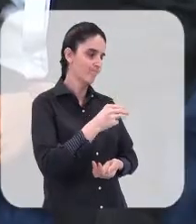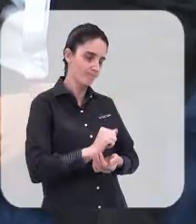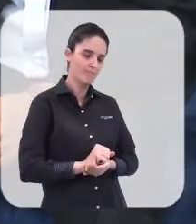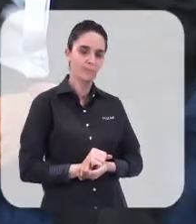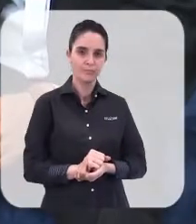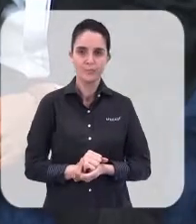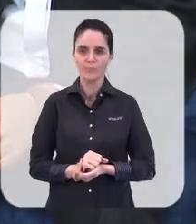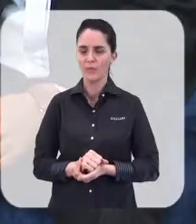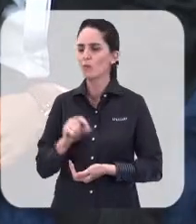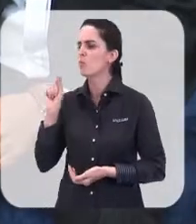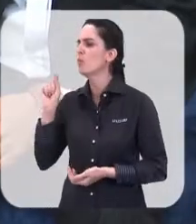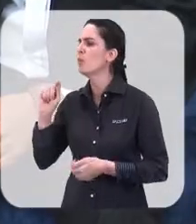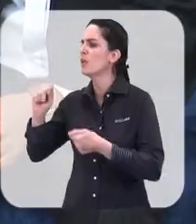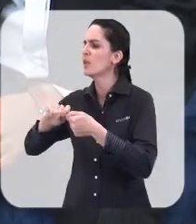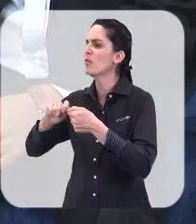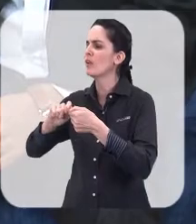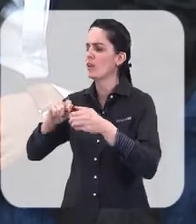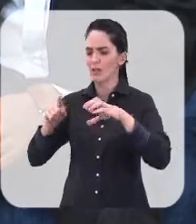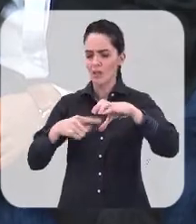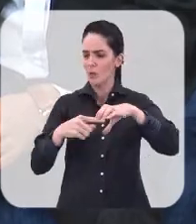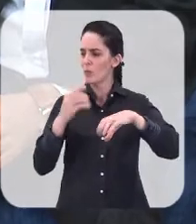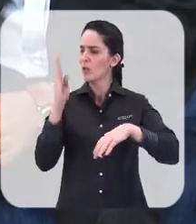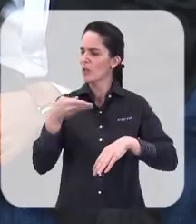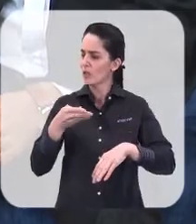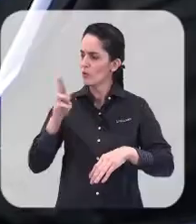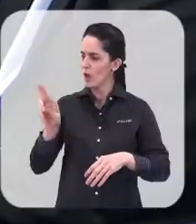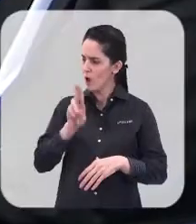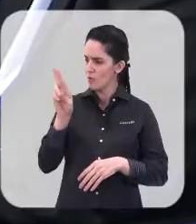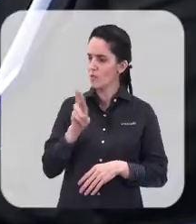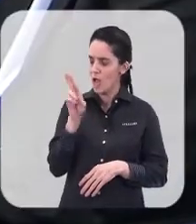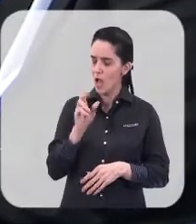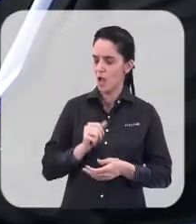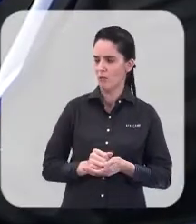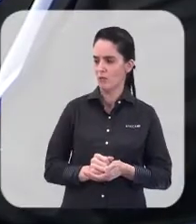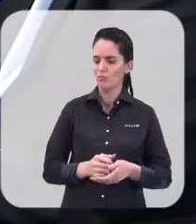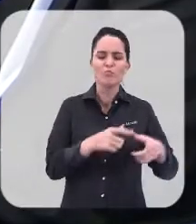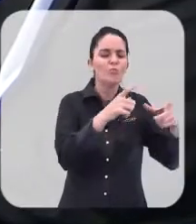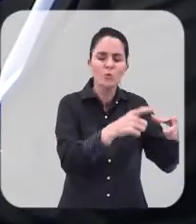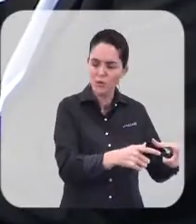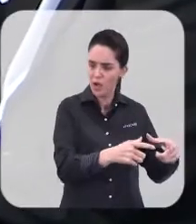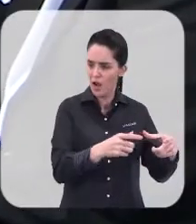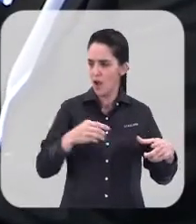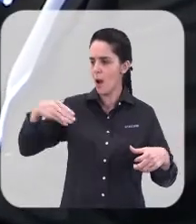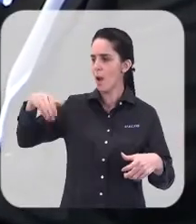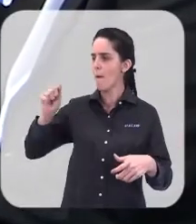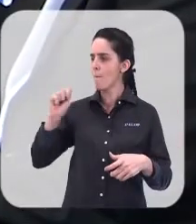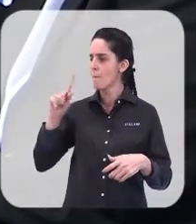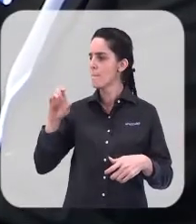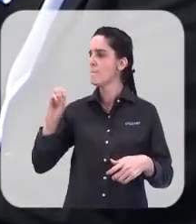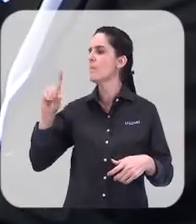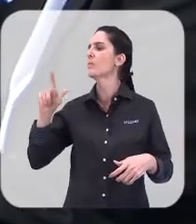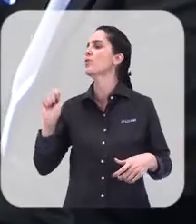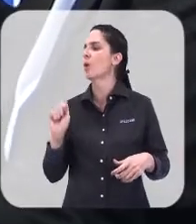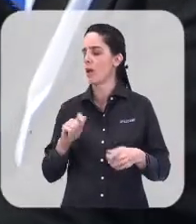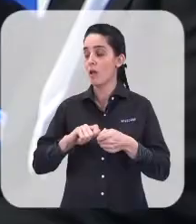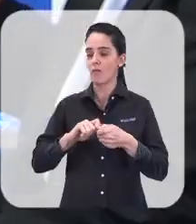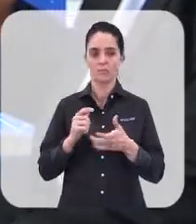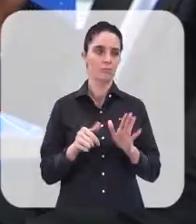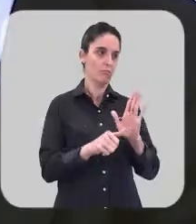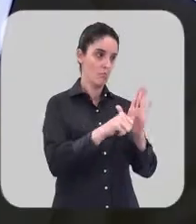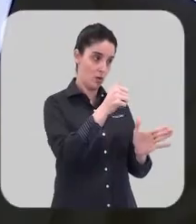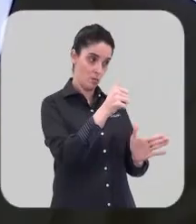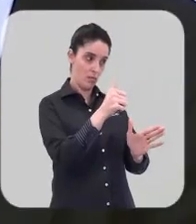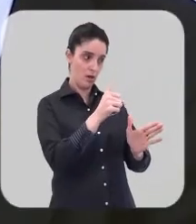né? Marcelo, e o que fazer com o pneu, então? Esse pneu usado, ele vai para onde? O que a Mazola faz com esse pneu usado? Bom, primeiro,